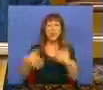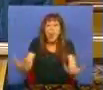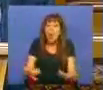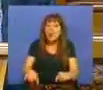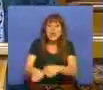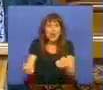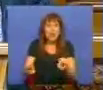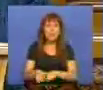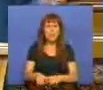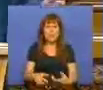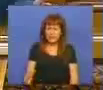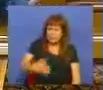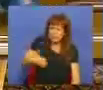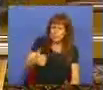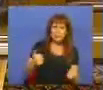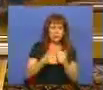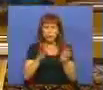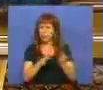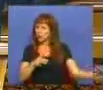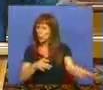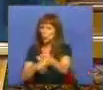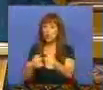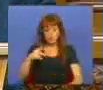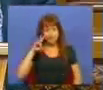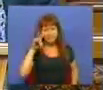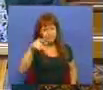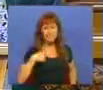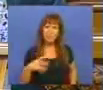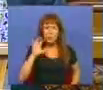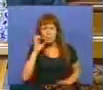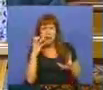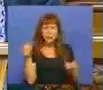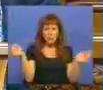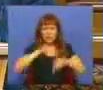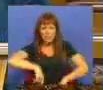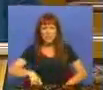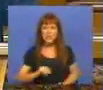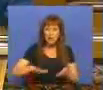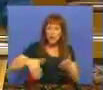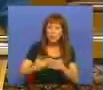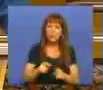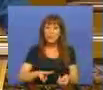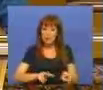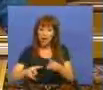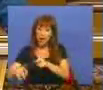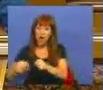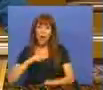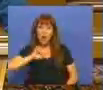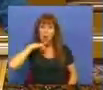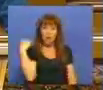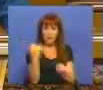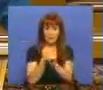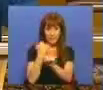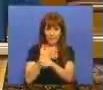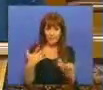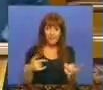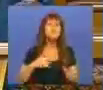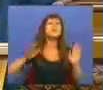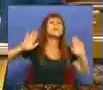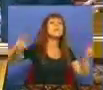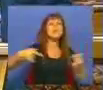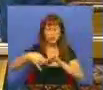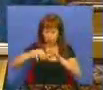hoje um partido crispado com toda a gente, até veja-se com Mário Soares. As propostas de alteração ao Código do Trabalho